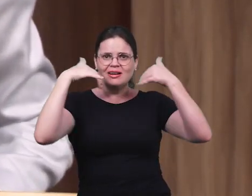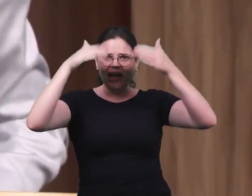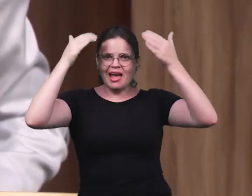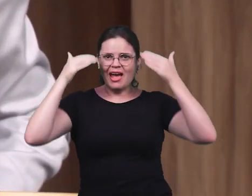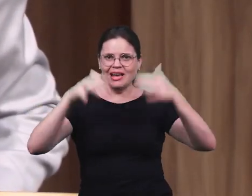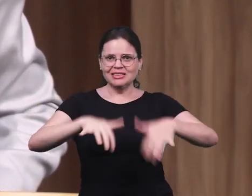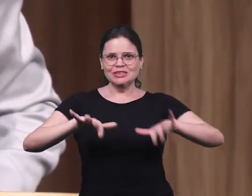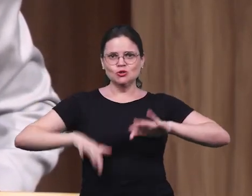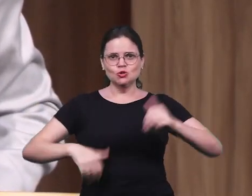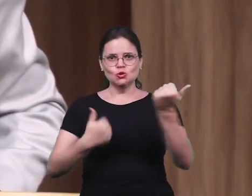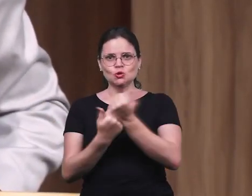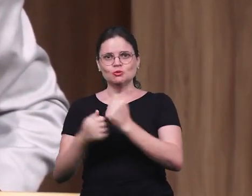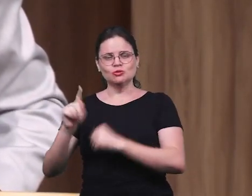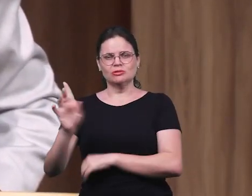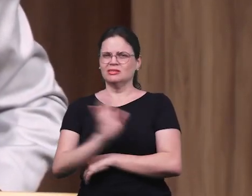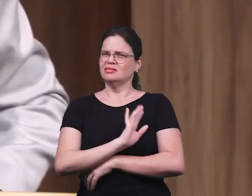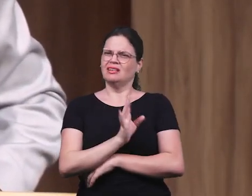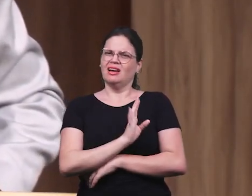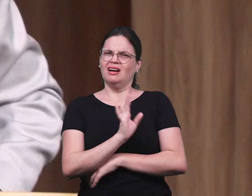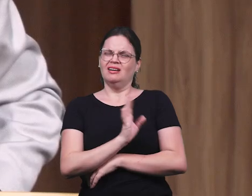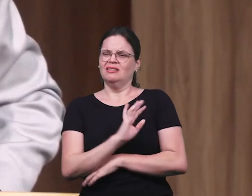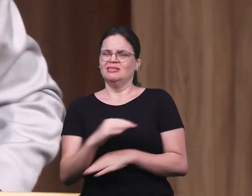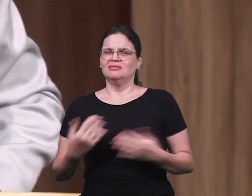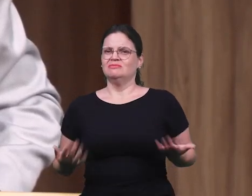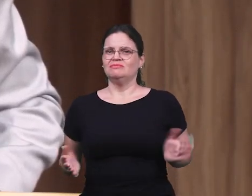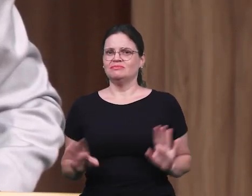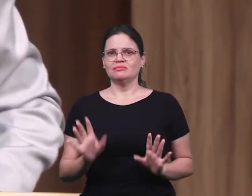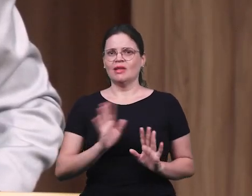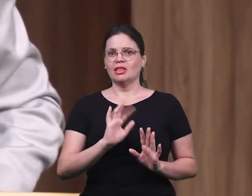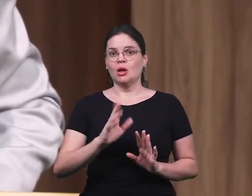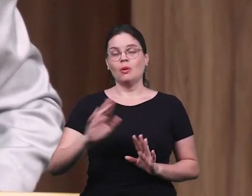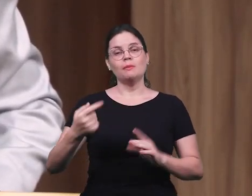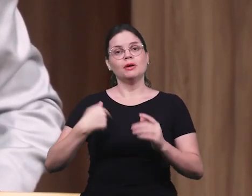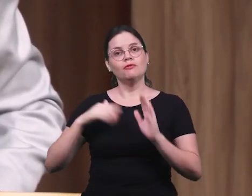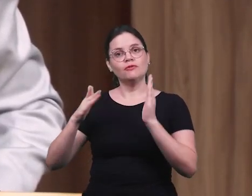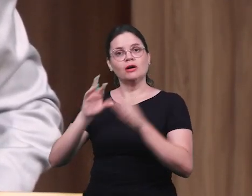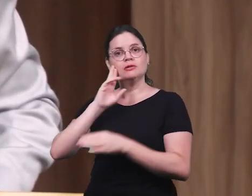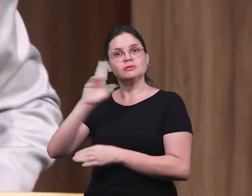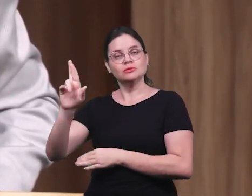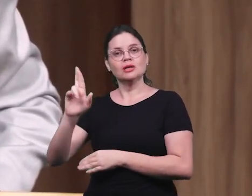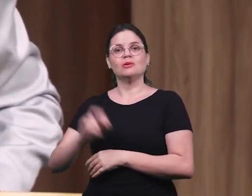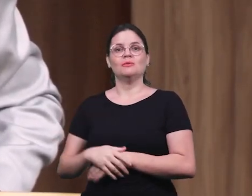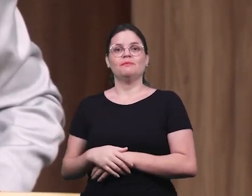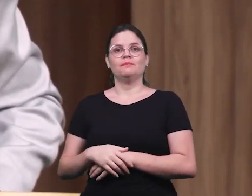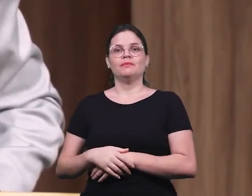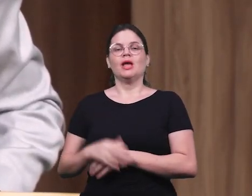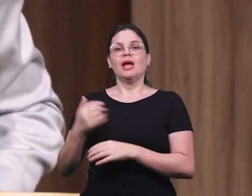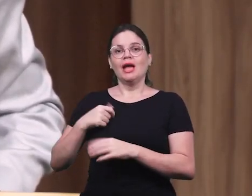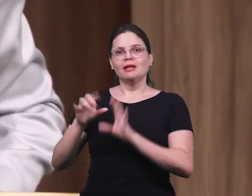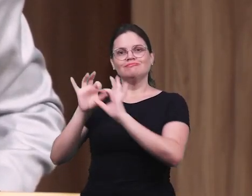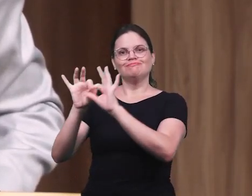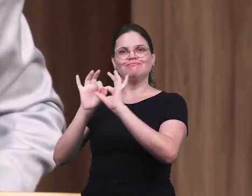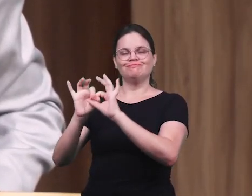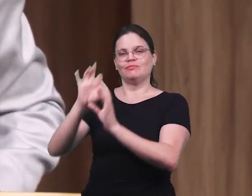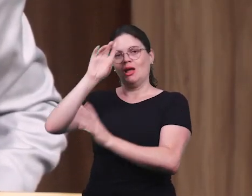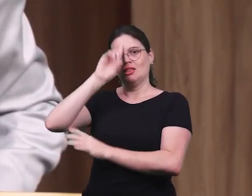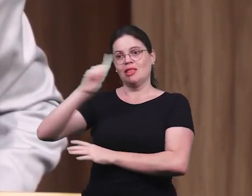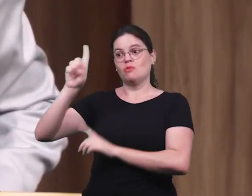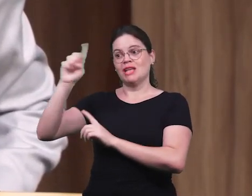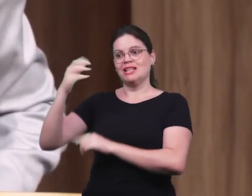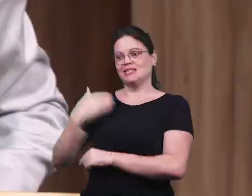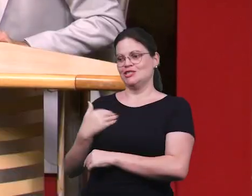tomar o trono dele, ele sai. Ele sai. Ele Exatamente. sai, porque ele não estava pegado ao trono. Uhum. Ele estava pegado a quem o colocou no trono.